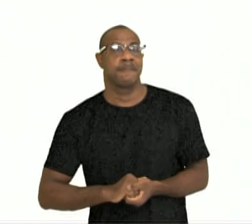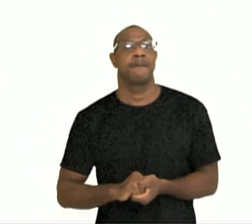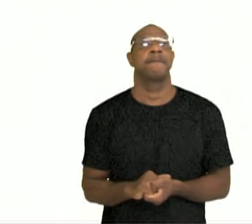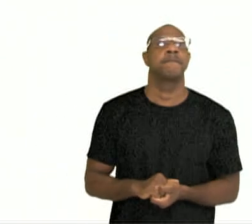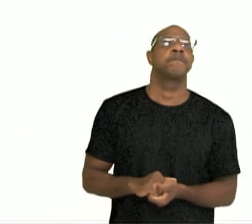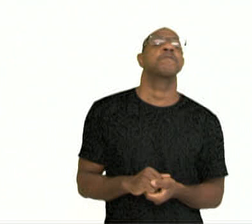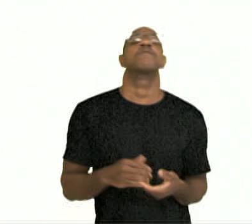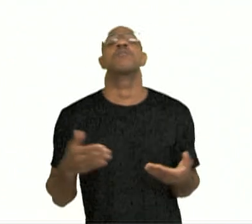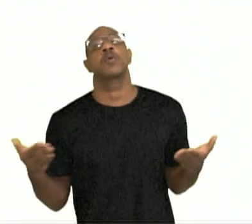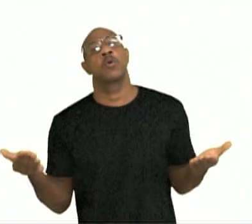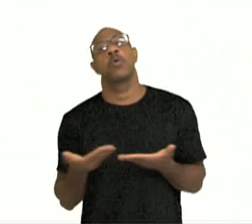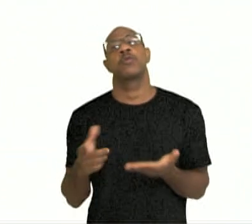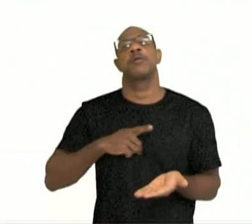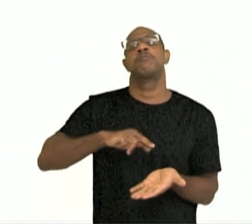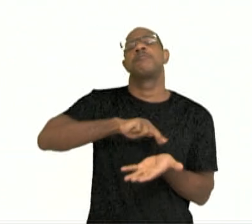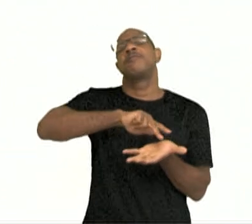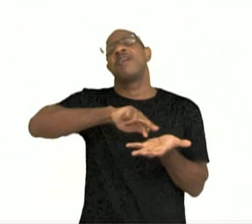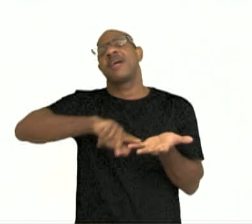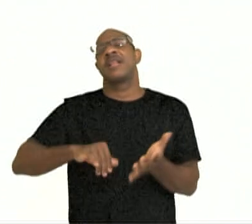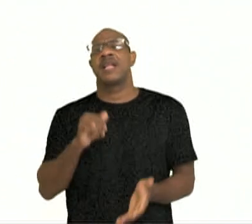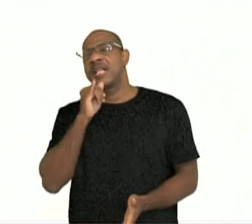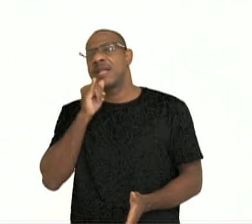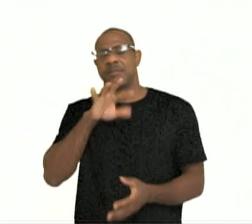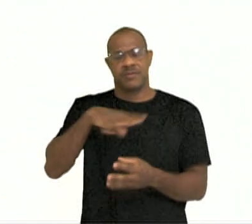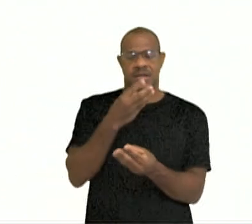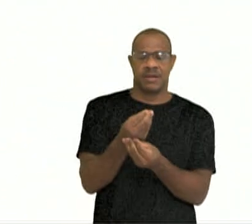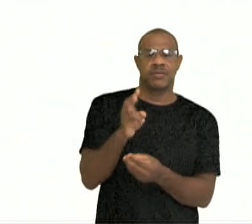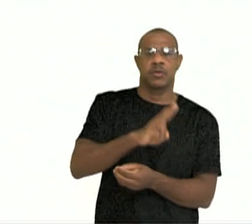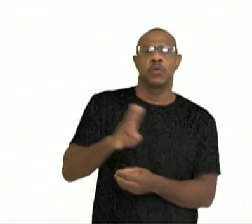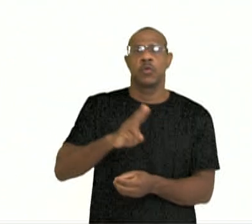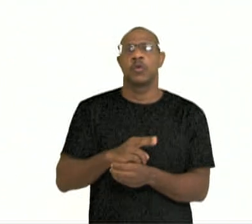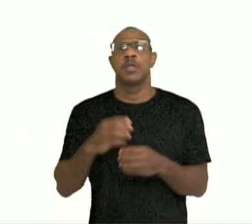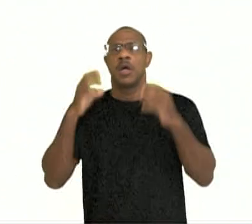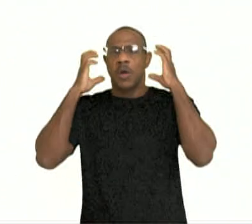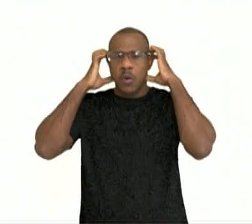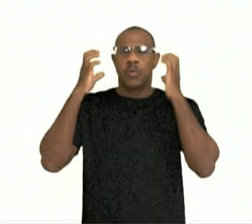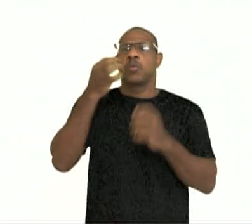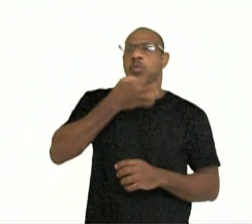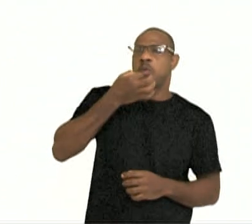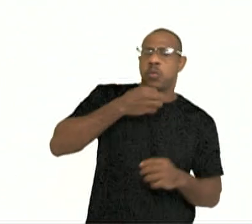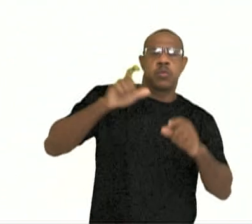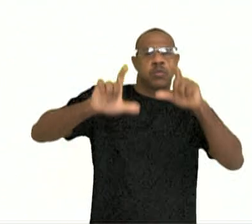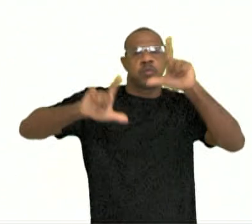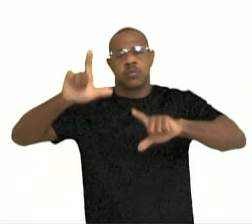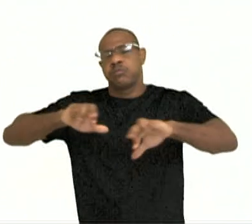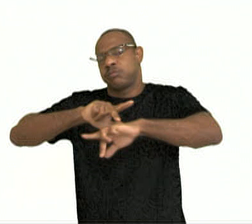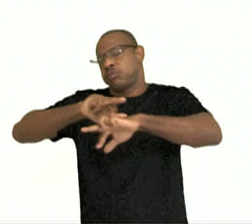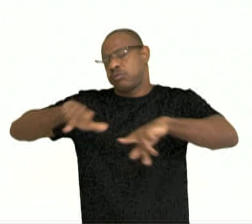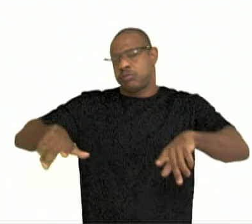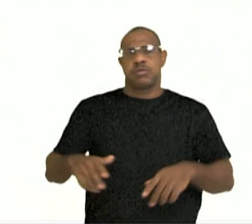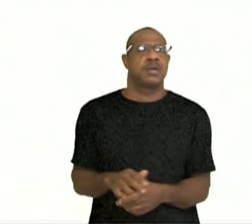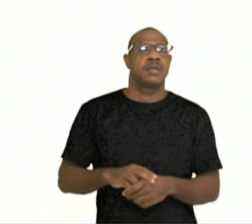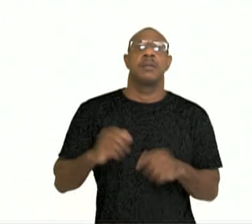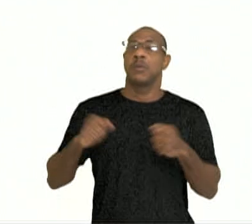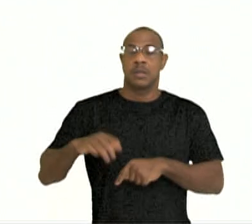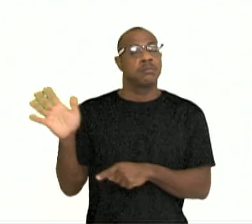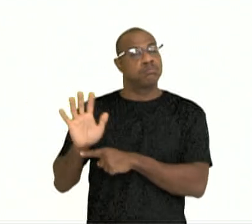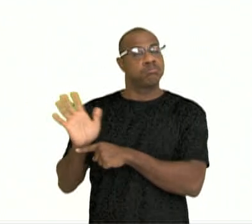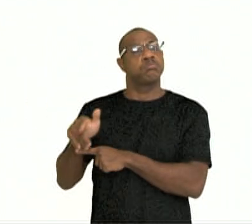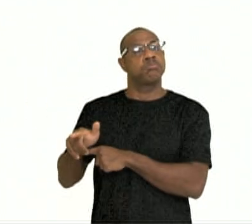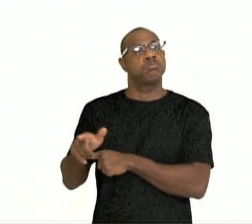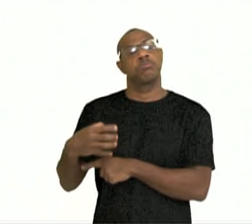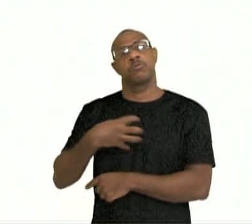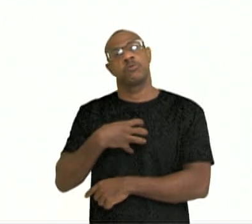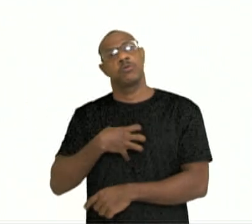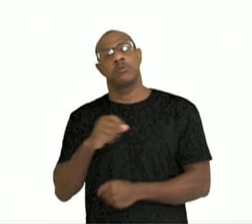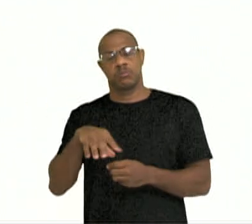Hoje, há inúmeros exemplos de arte que utilizam o som, a imagem e o vídeo, sendo que poderíamos considerar um filme, por exemplo, uma